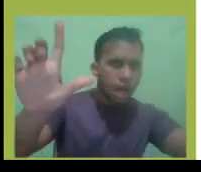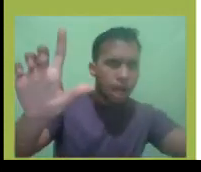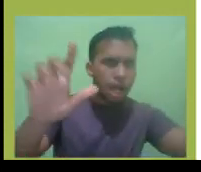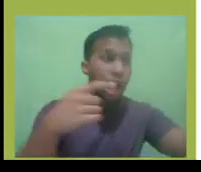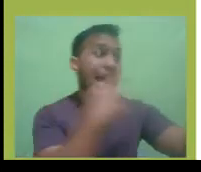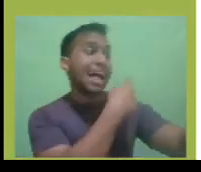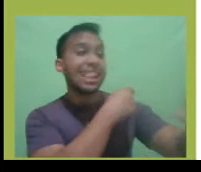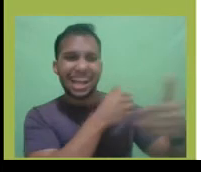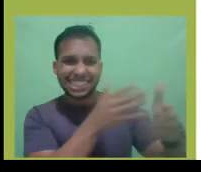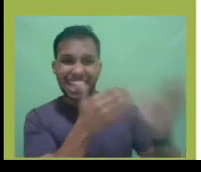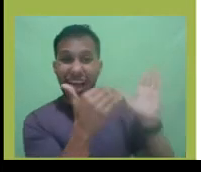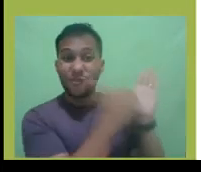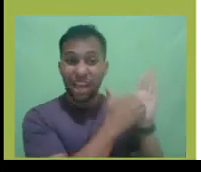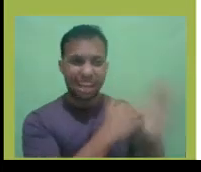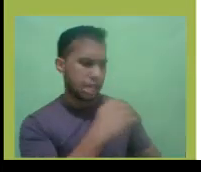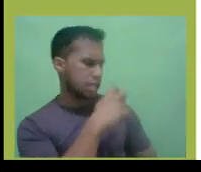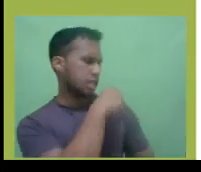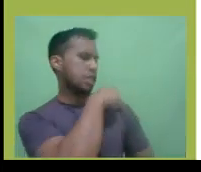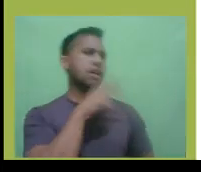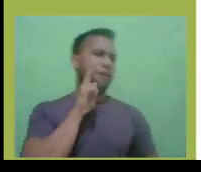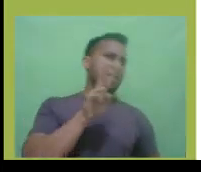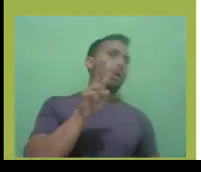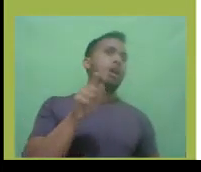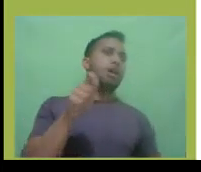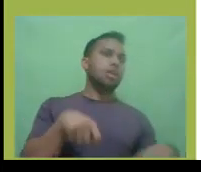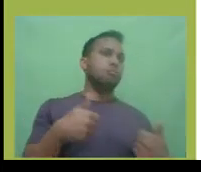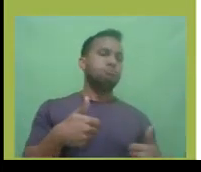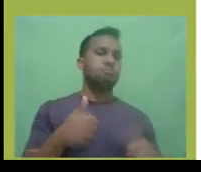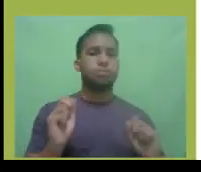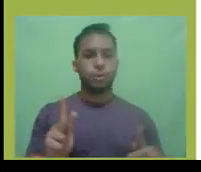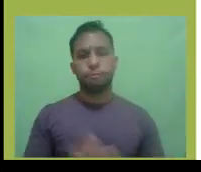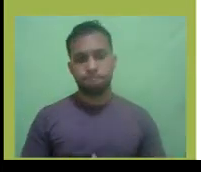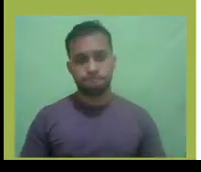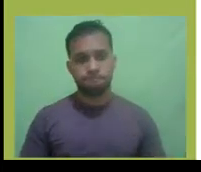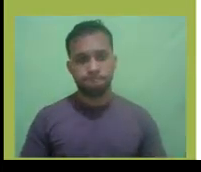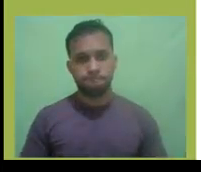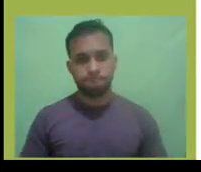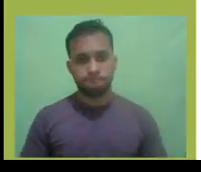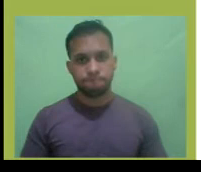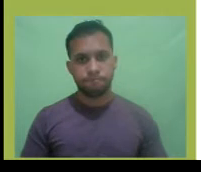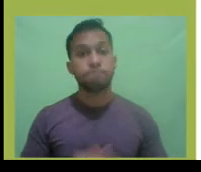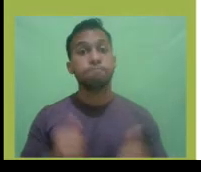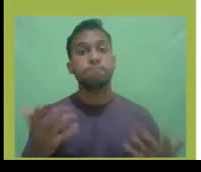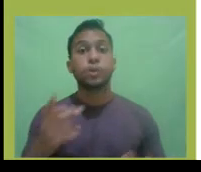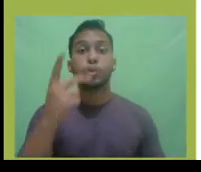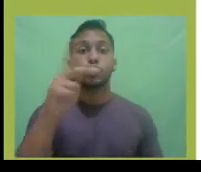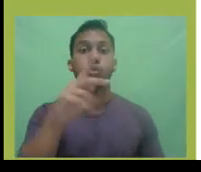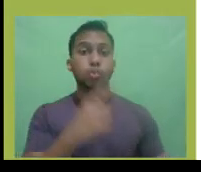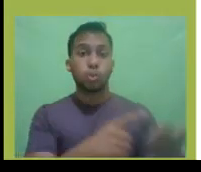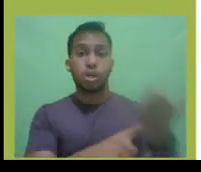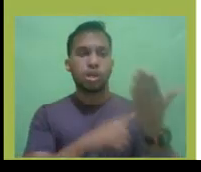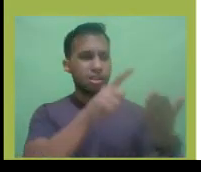você escreveu. Se não, volte na sua apresentação e aumente o número da letra. Tenha sempre